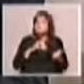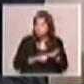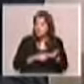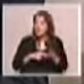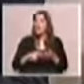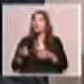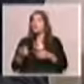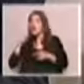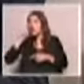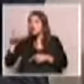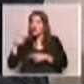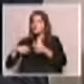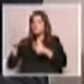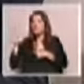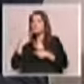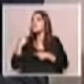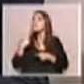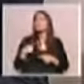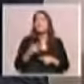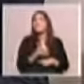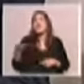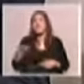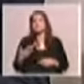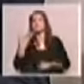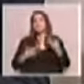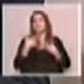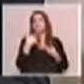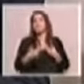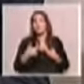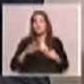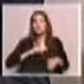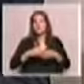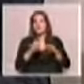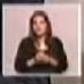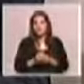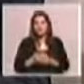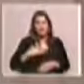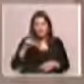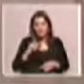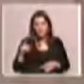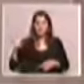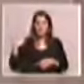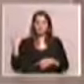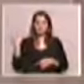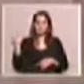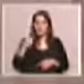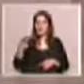a resposta foi quantos queijos é que vocês, quantas toneladas de queijo certificado e com qualidade. Se não disserem queijo, a gente leva para aí a Troika, o FMI,